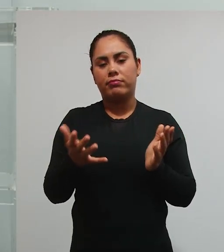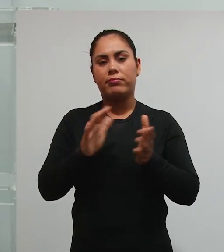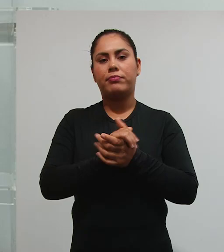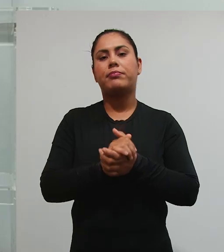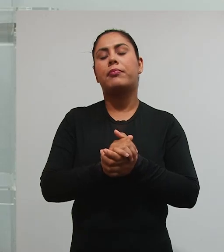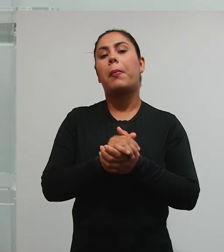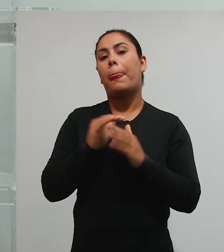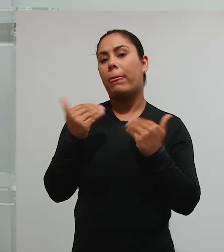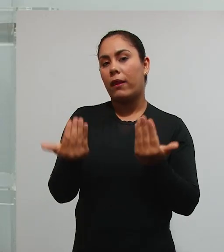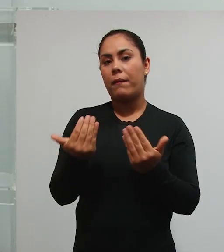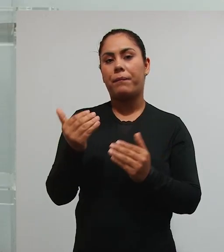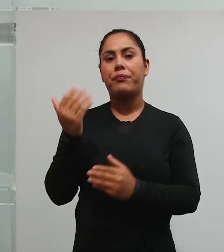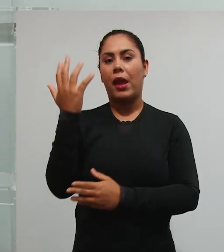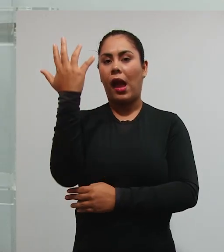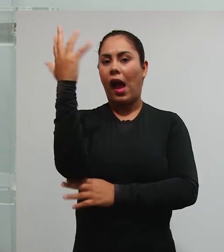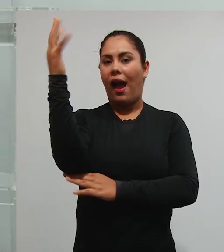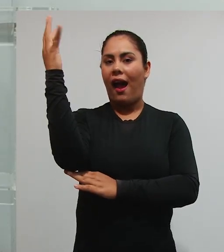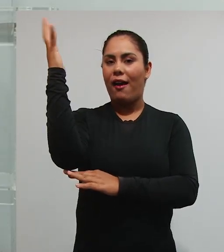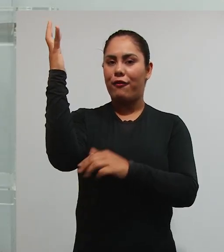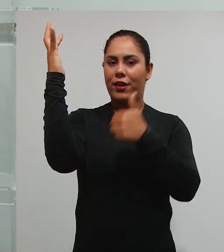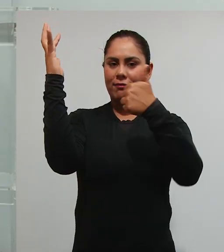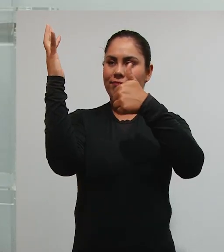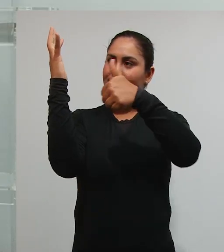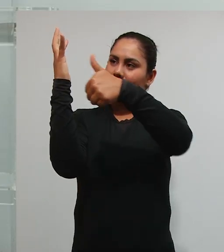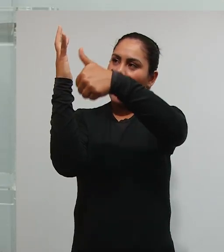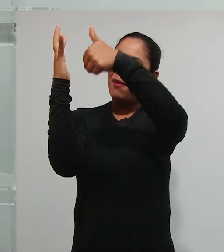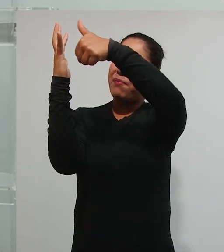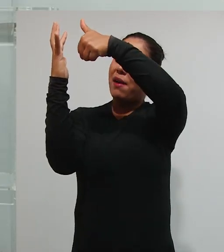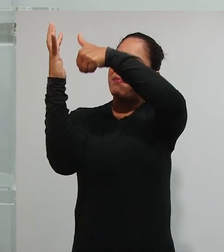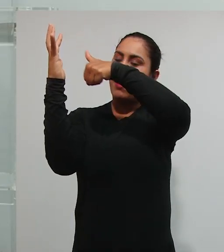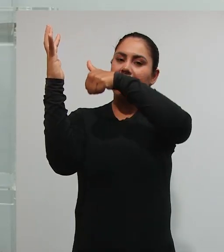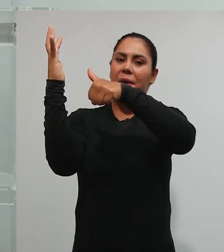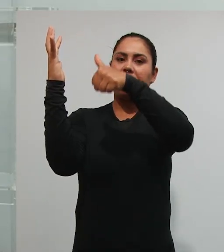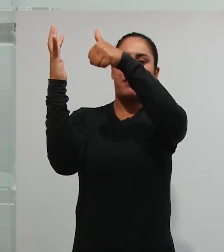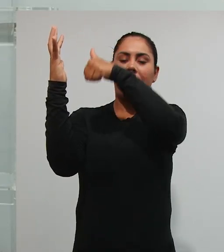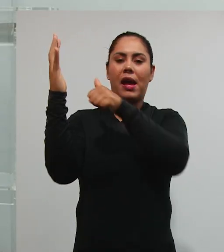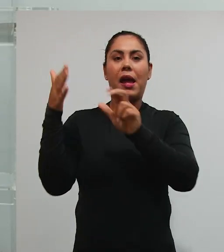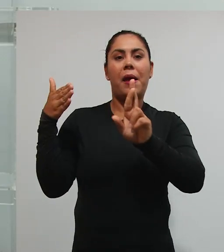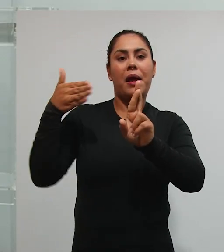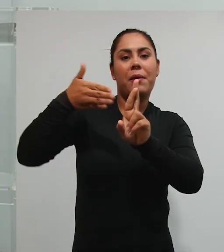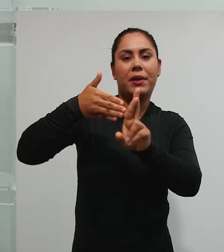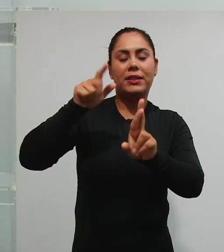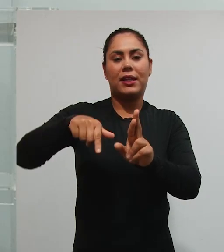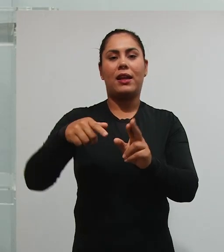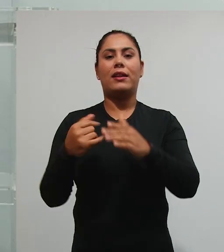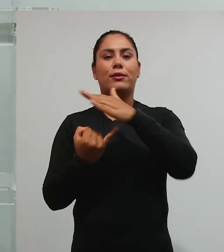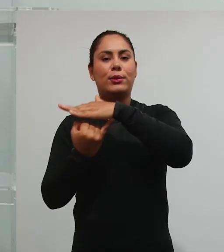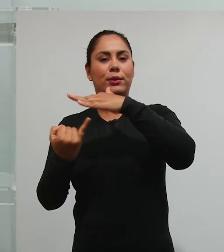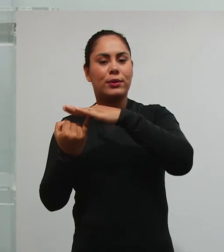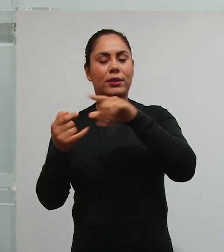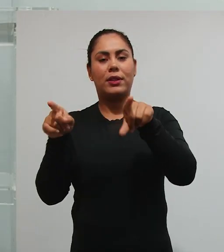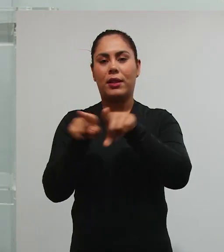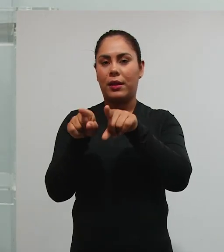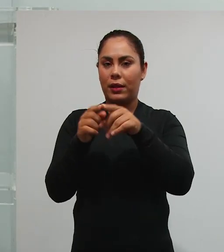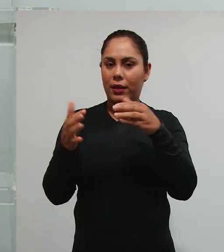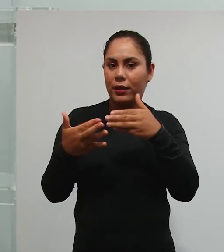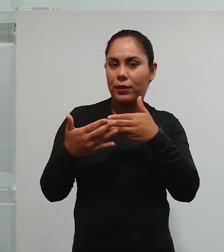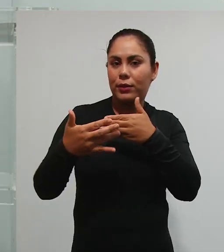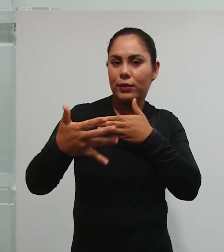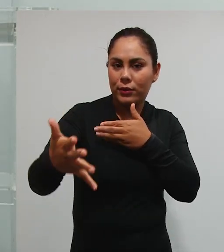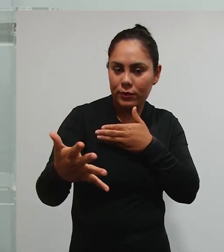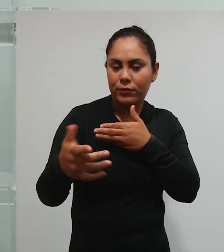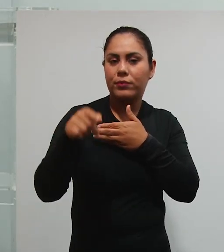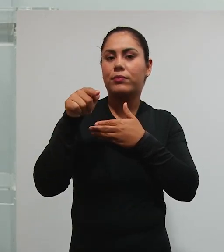entorno. Então, a árvore de digitais vai trazer essa representação da instituição. E, a partir